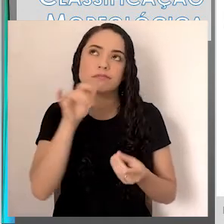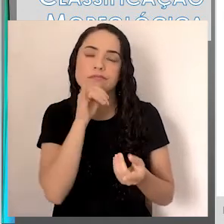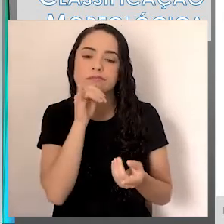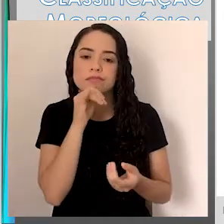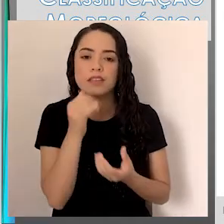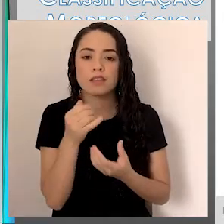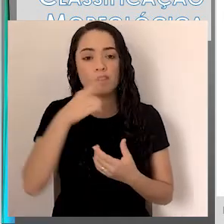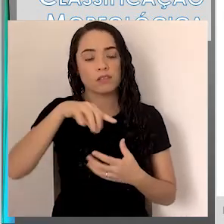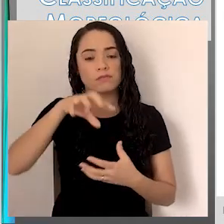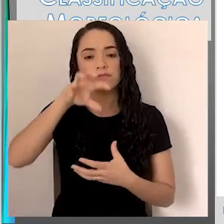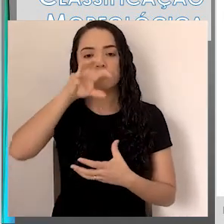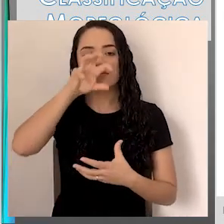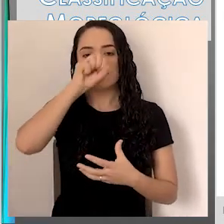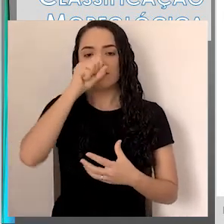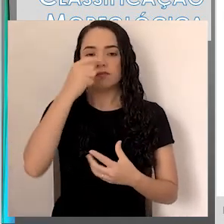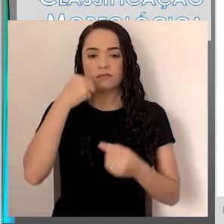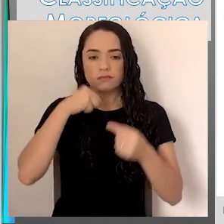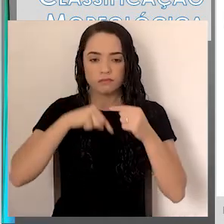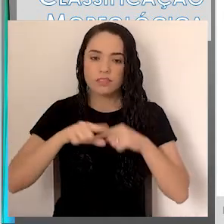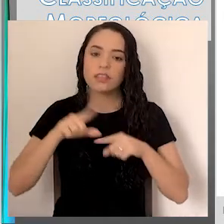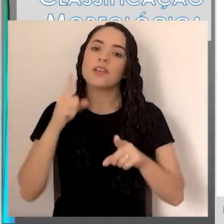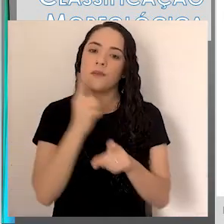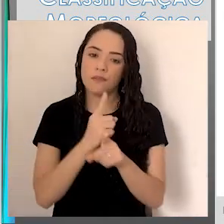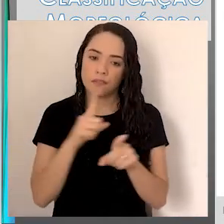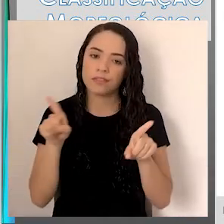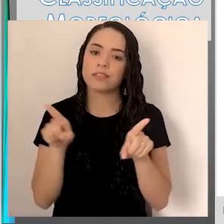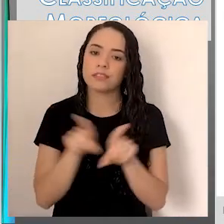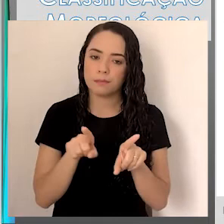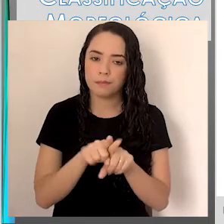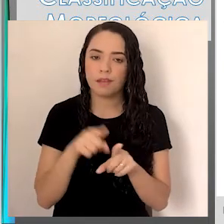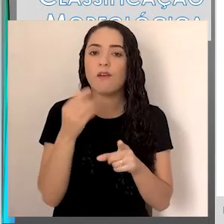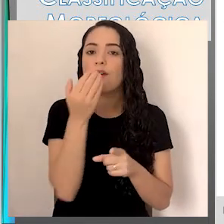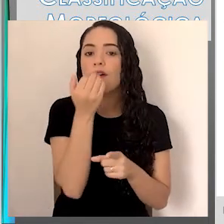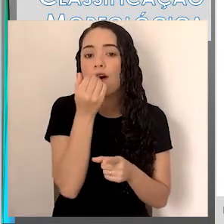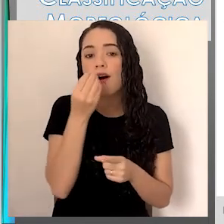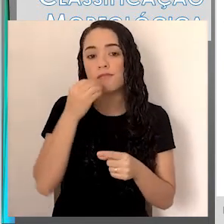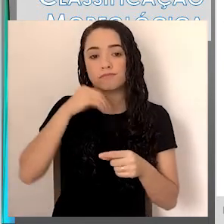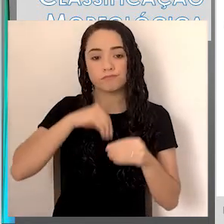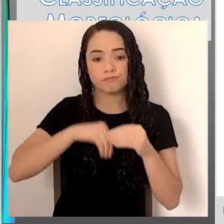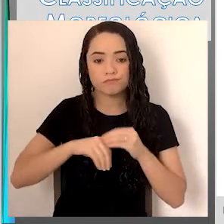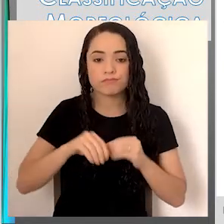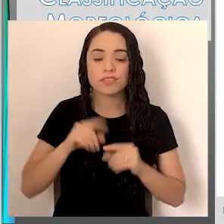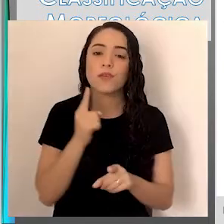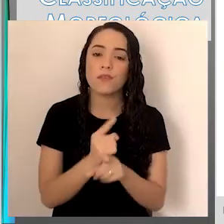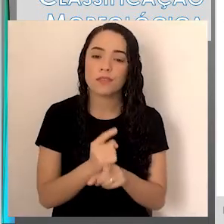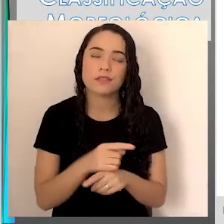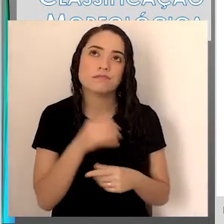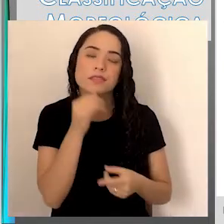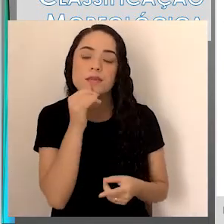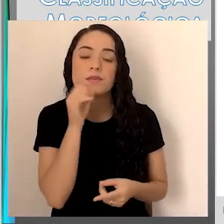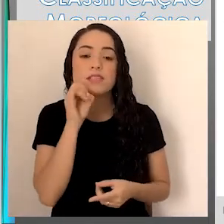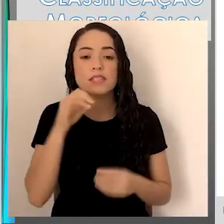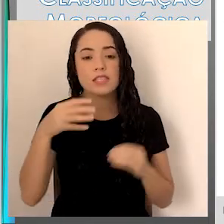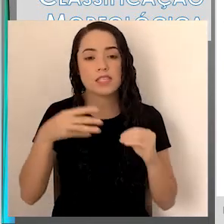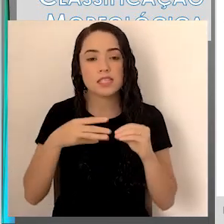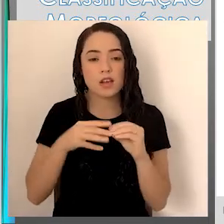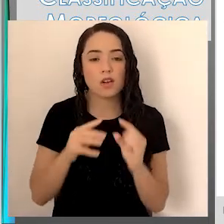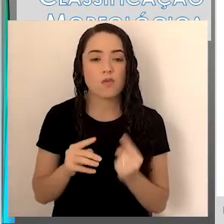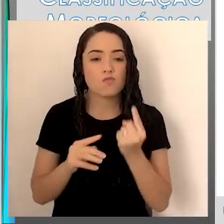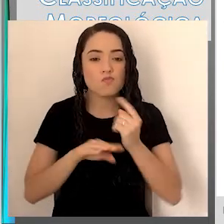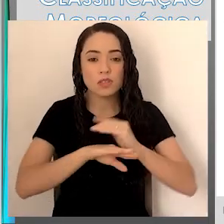caliciformes presentes nos sistemas respiratório, digestório e urinário. Deste modo, uma única célula globosa